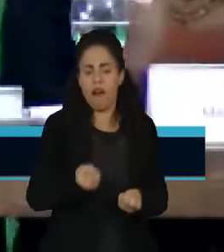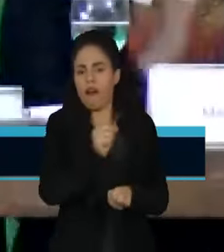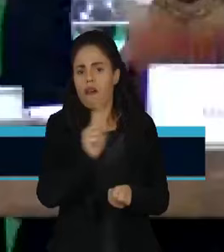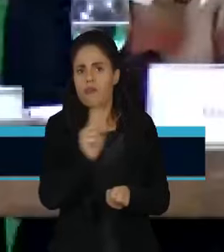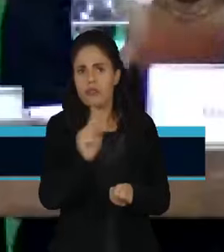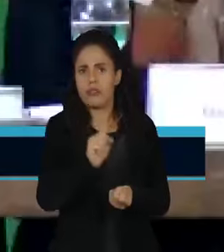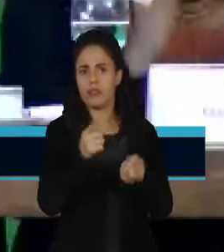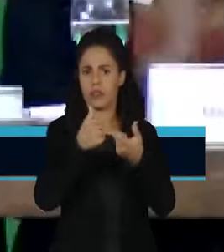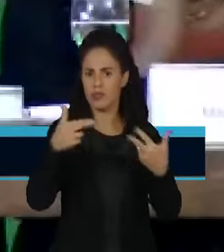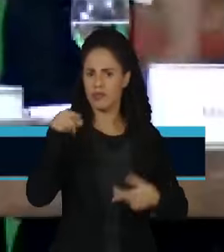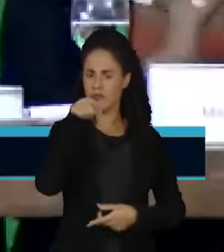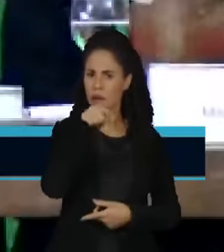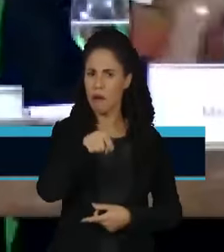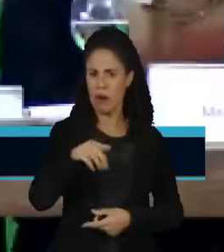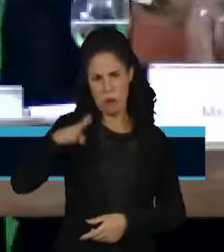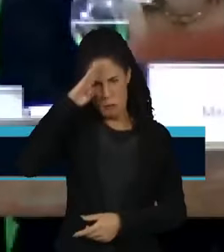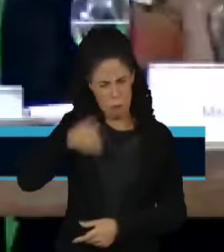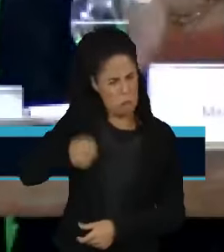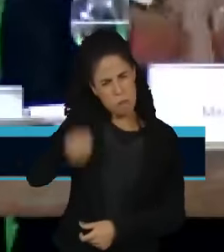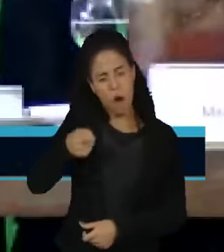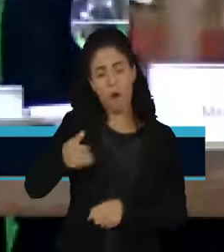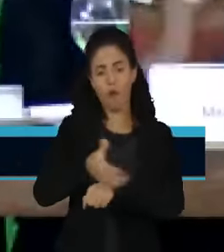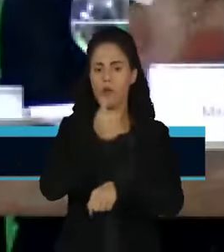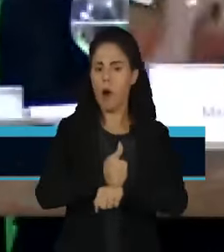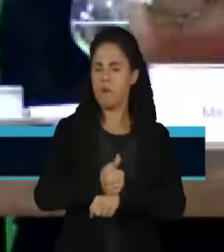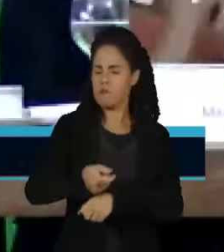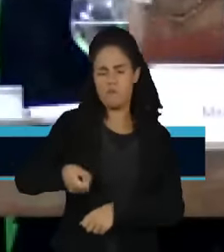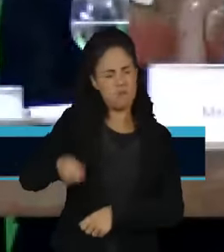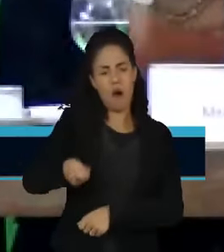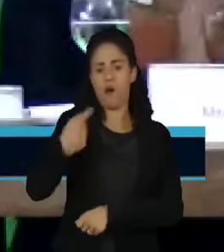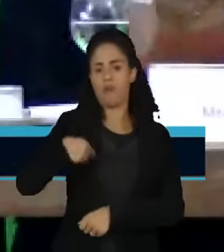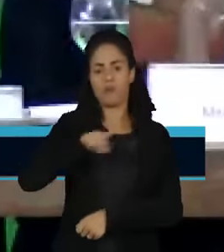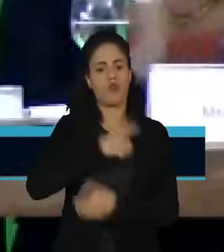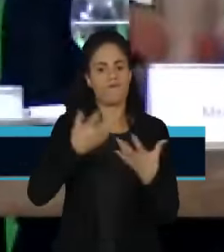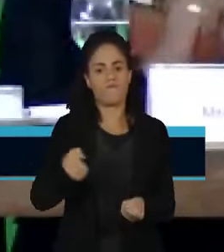ditaduras e golpes na América Latina.